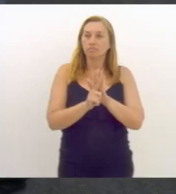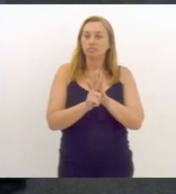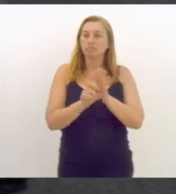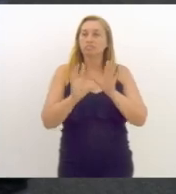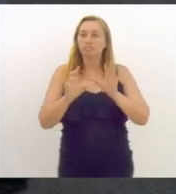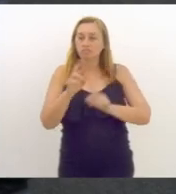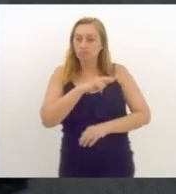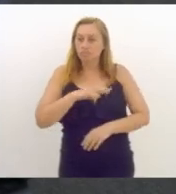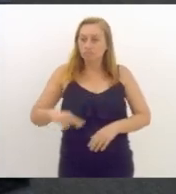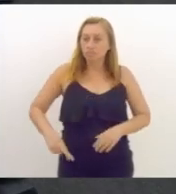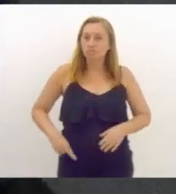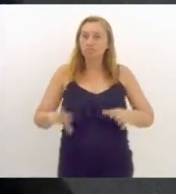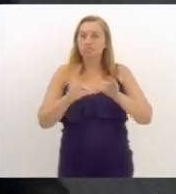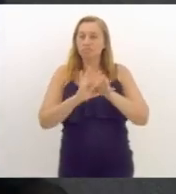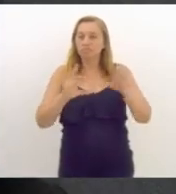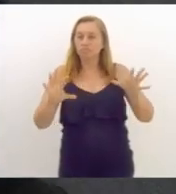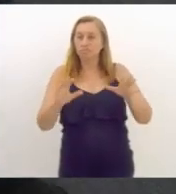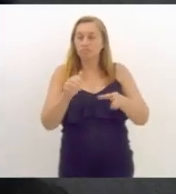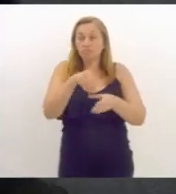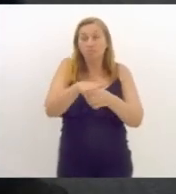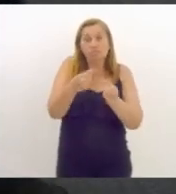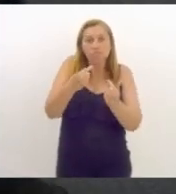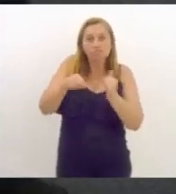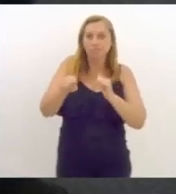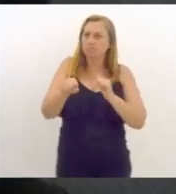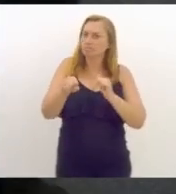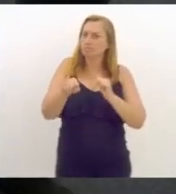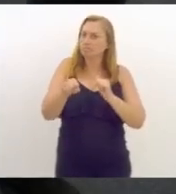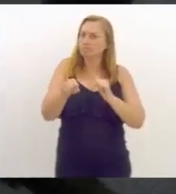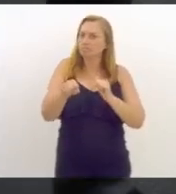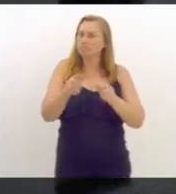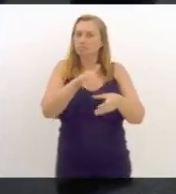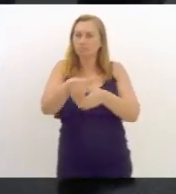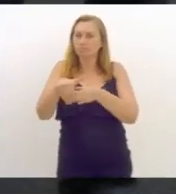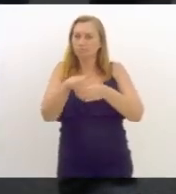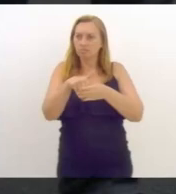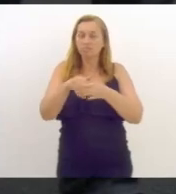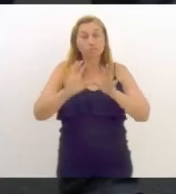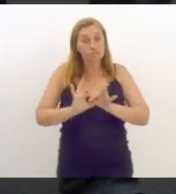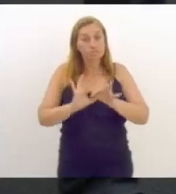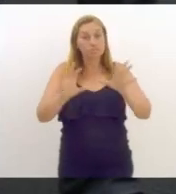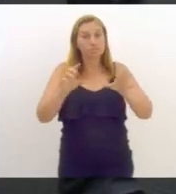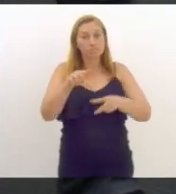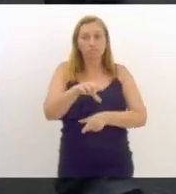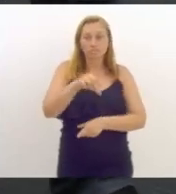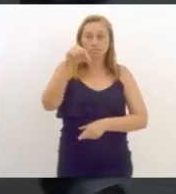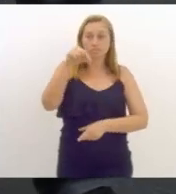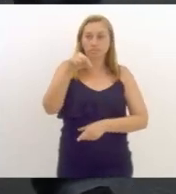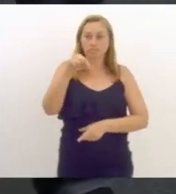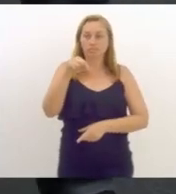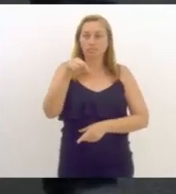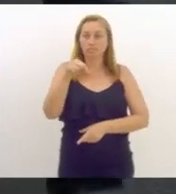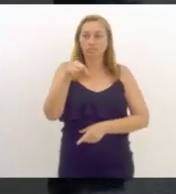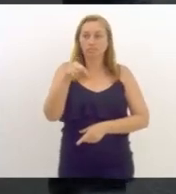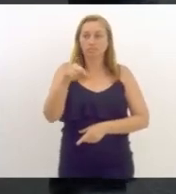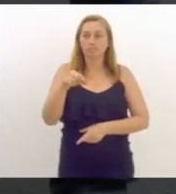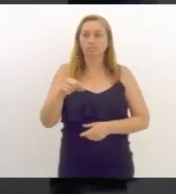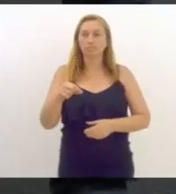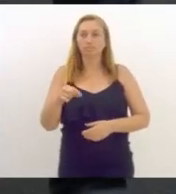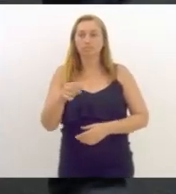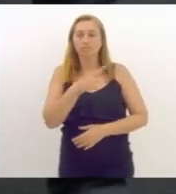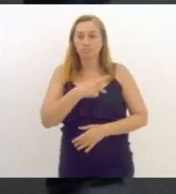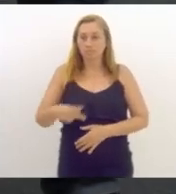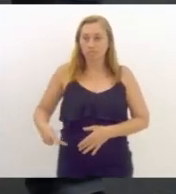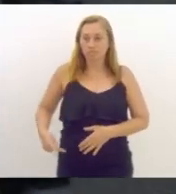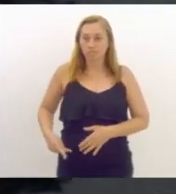republicana e da Democracia votar contra o voto democrático que escolheu e elegeu o atual